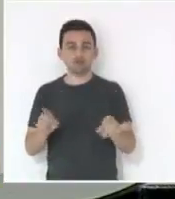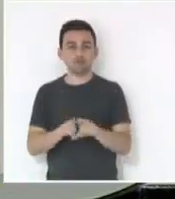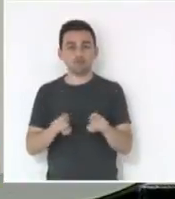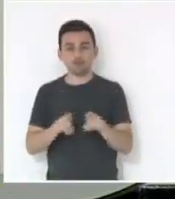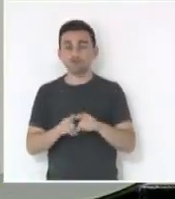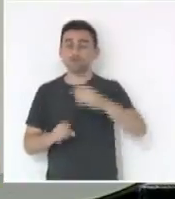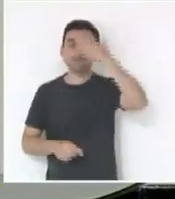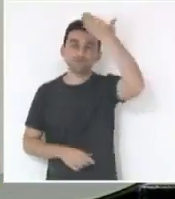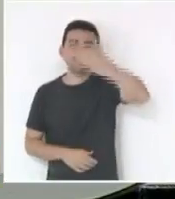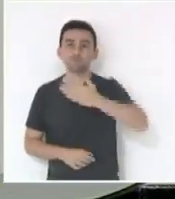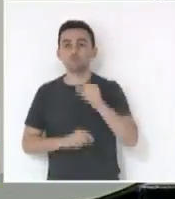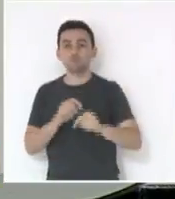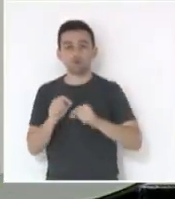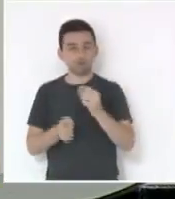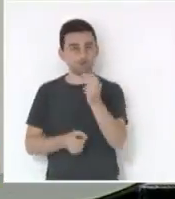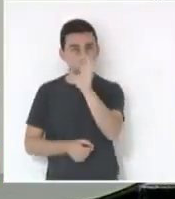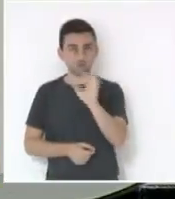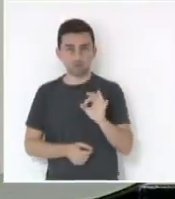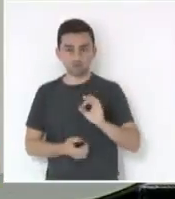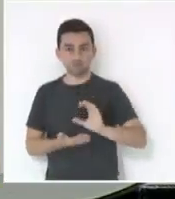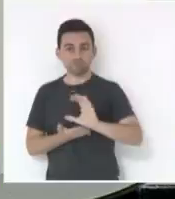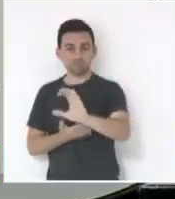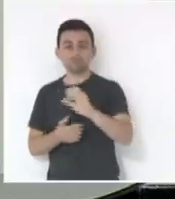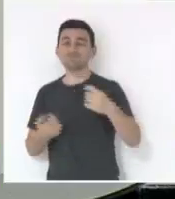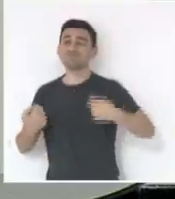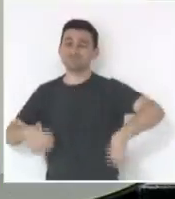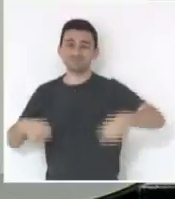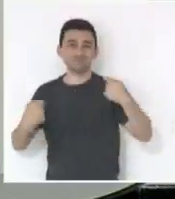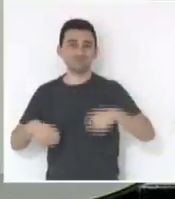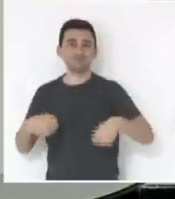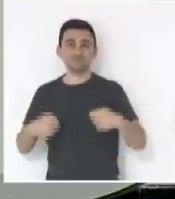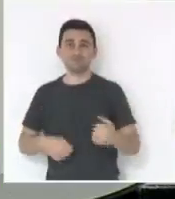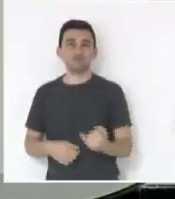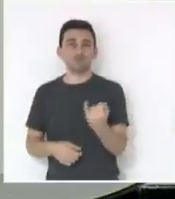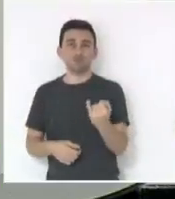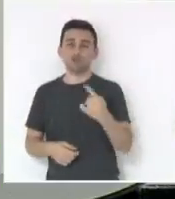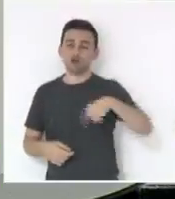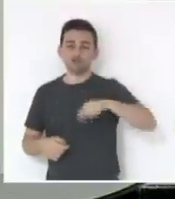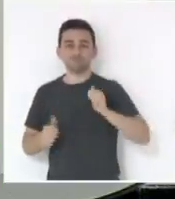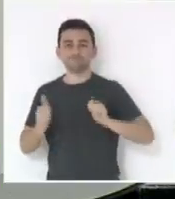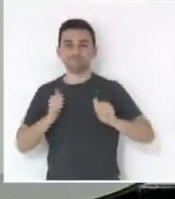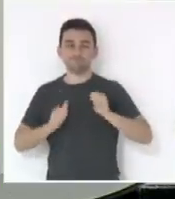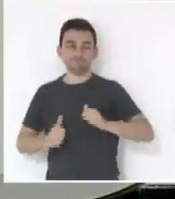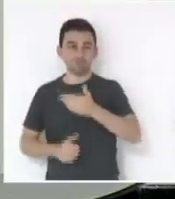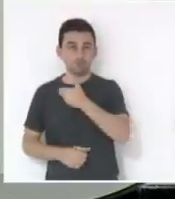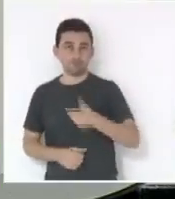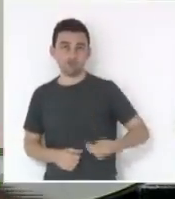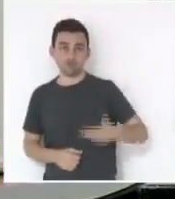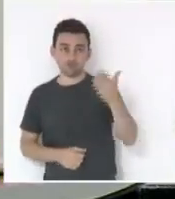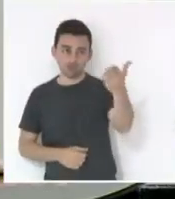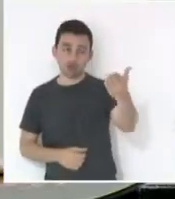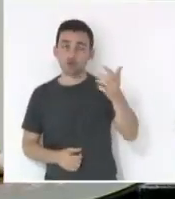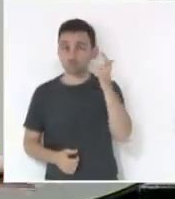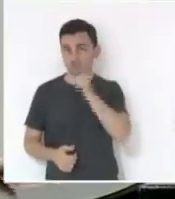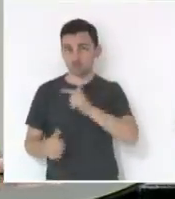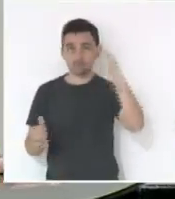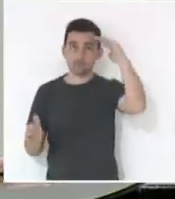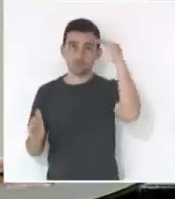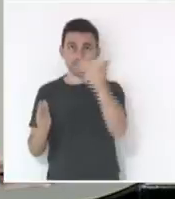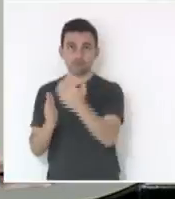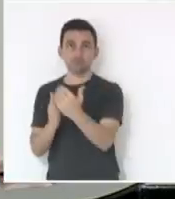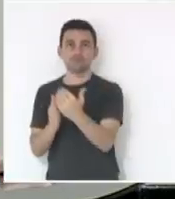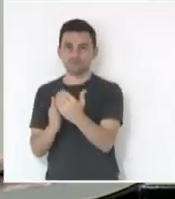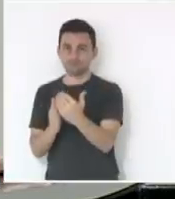fato, esse percentual é necessário, e a nossa expectativa é que o governo possa vir a cumprir, de fato,